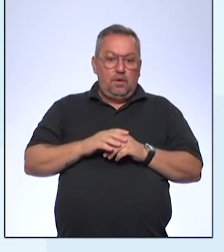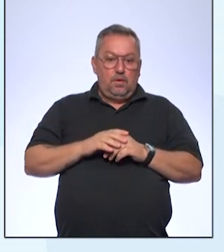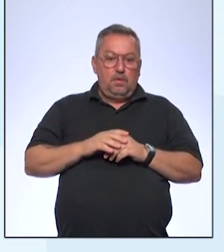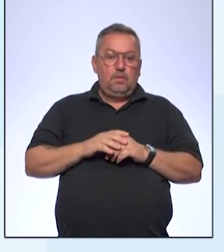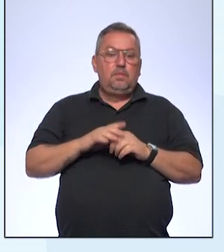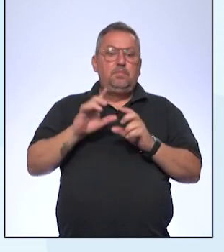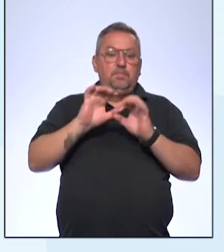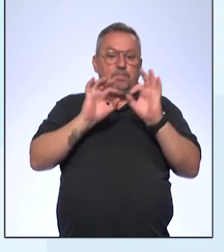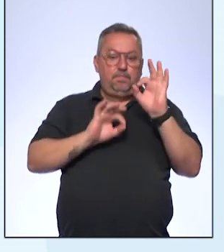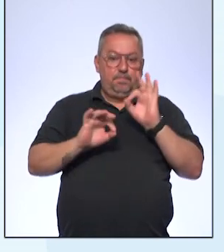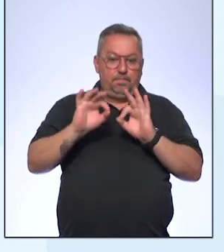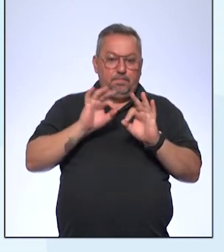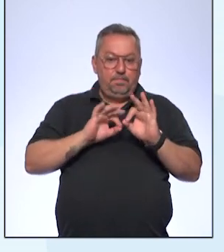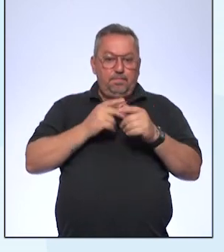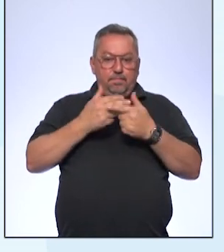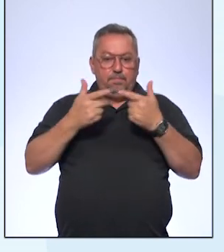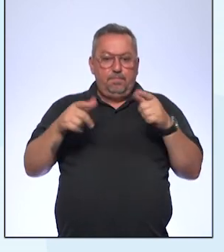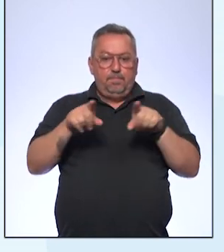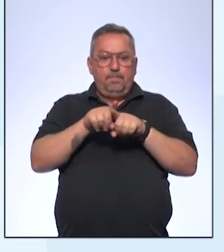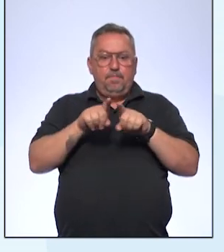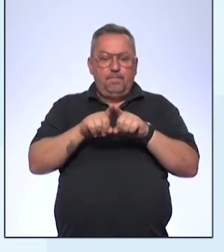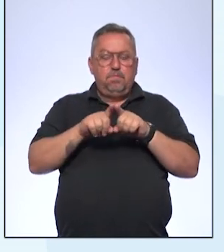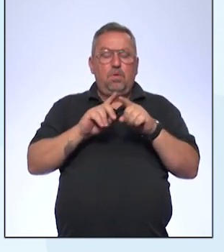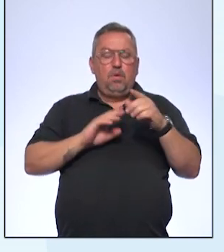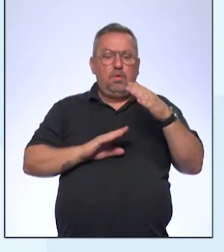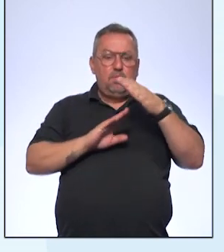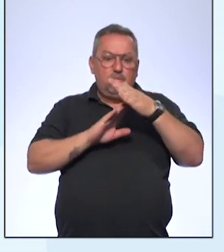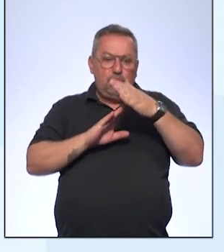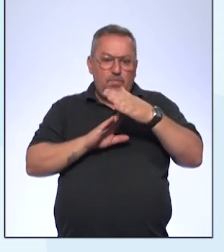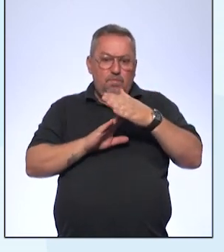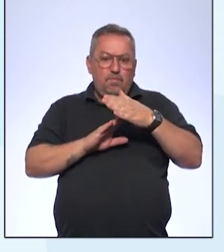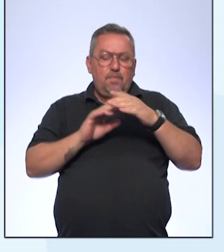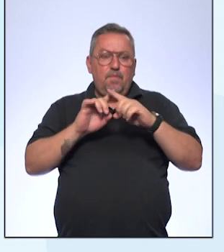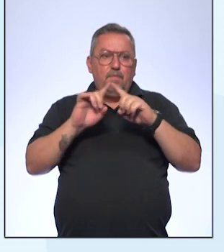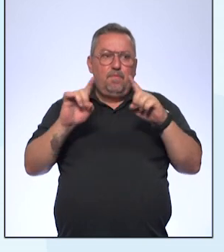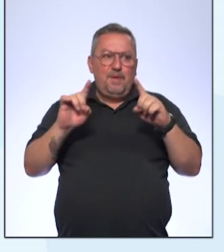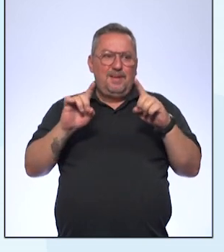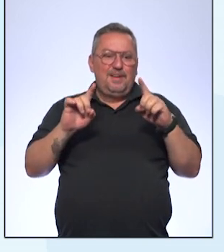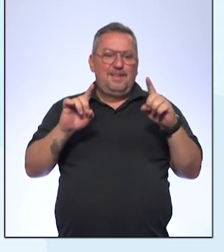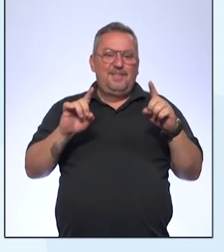os meios, multiplica os extremos. Acho que eu nunca falei tanto isso, mas